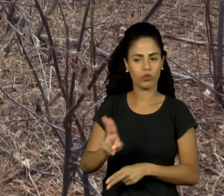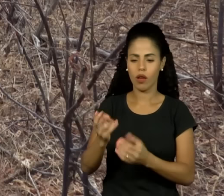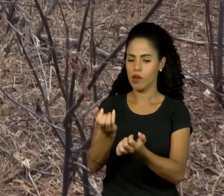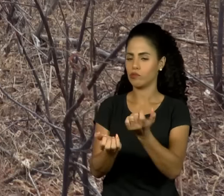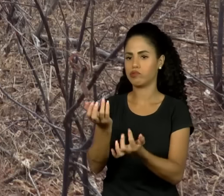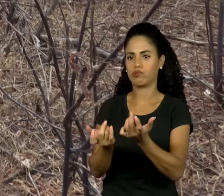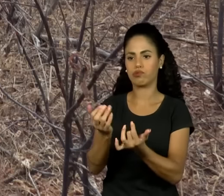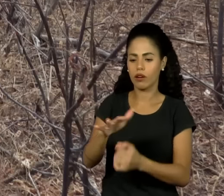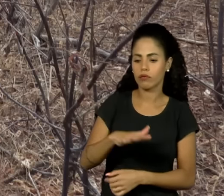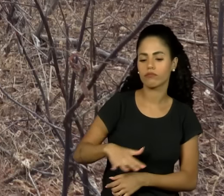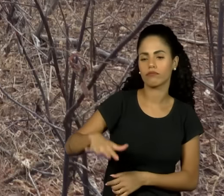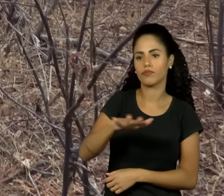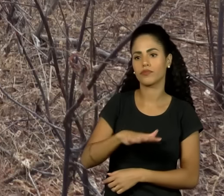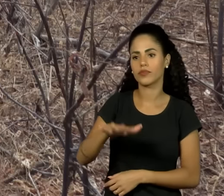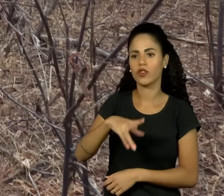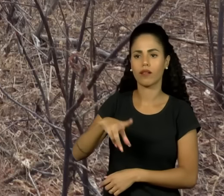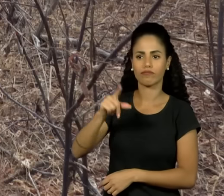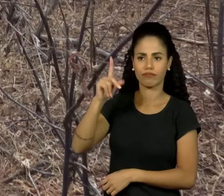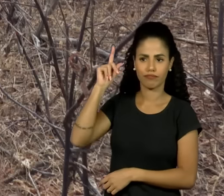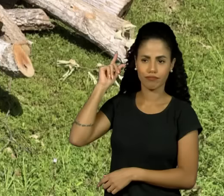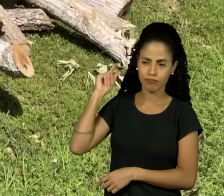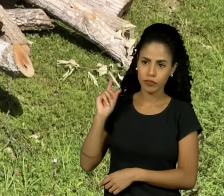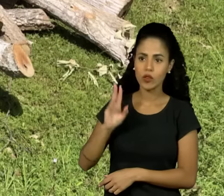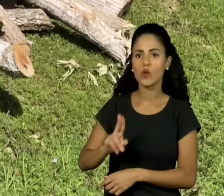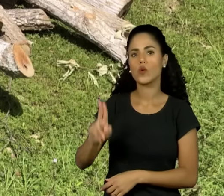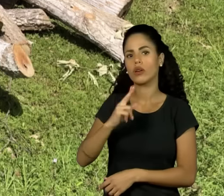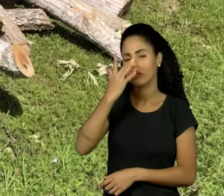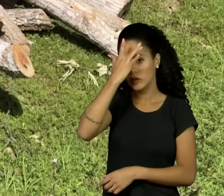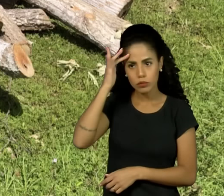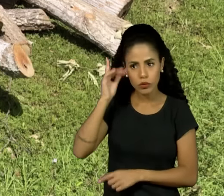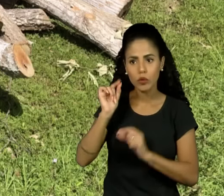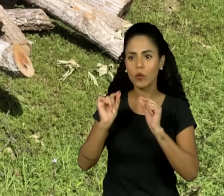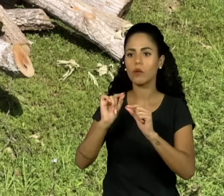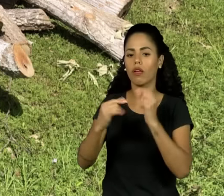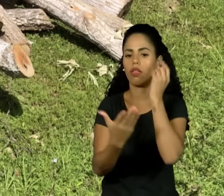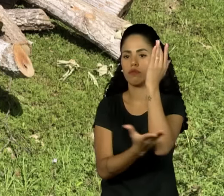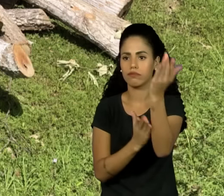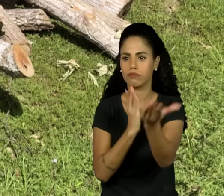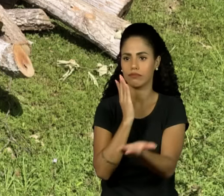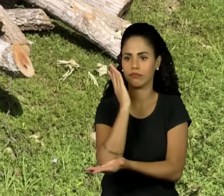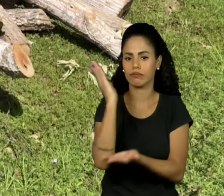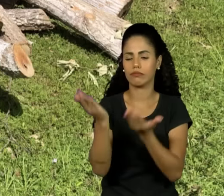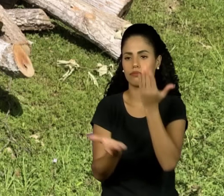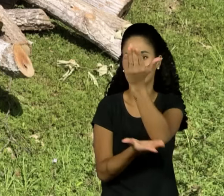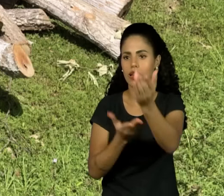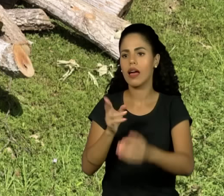uma técnica, né, entre aspas, muito difundida entre os agricultores. E o desmatamento